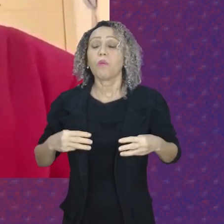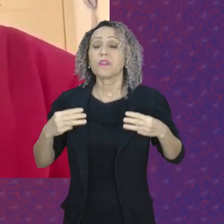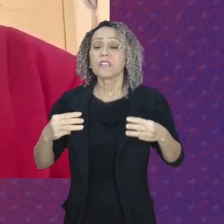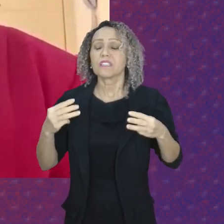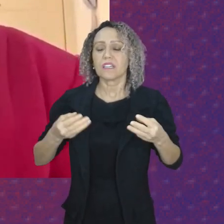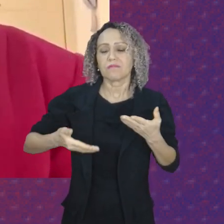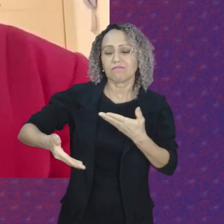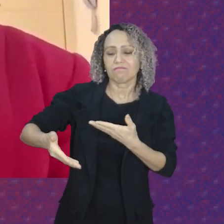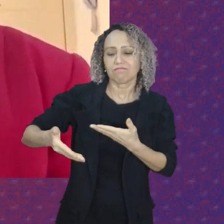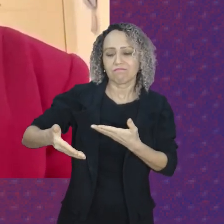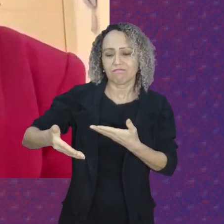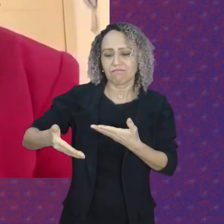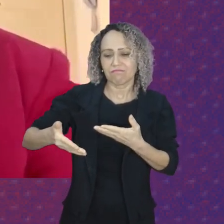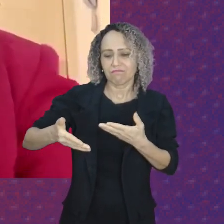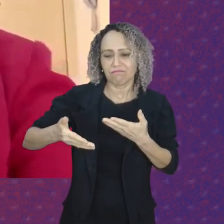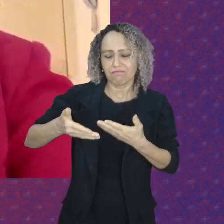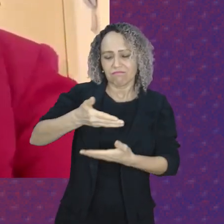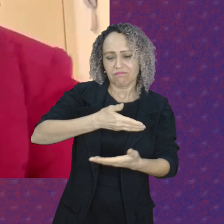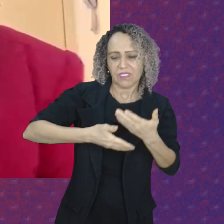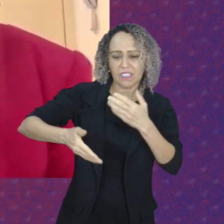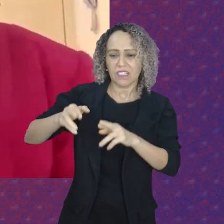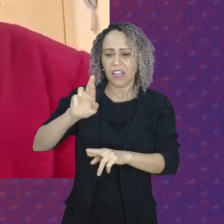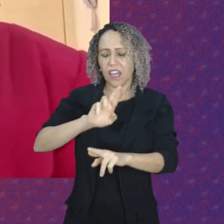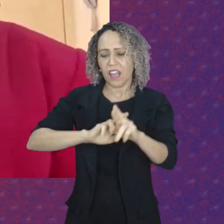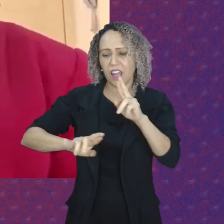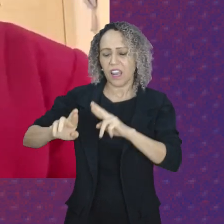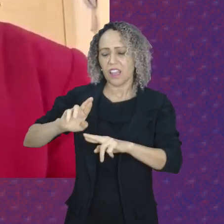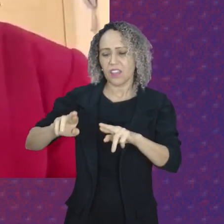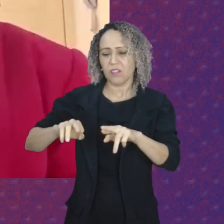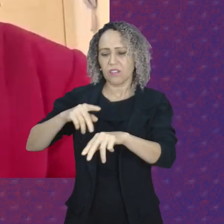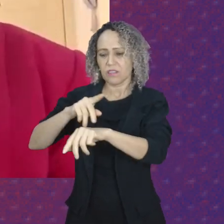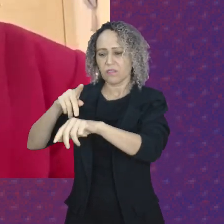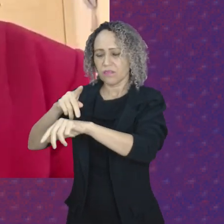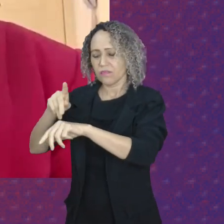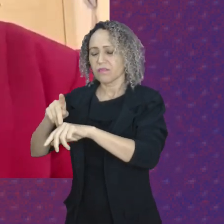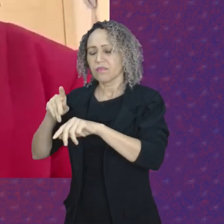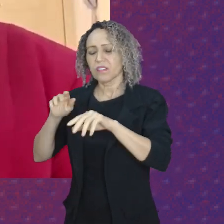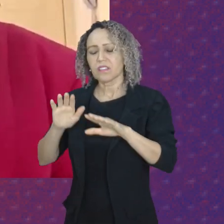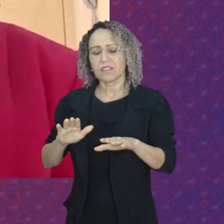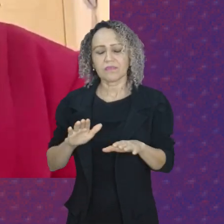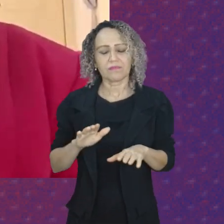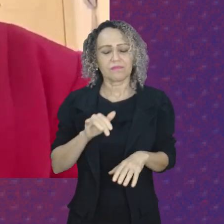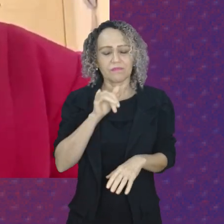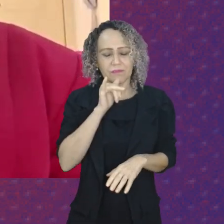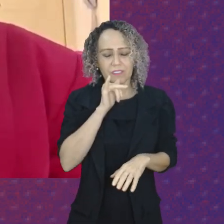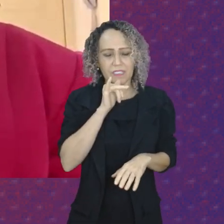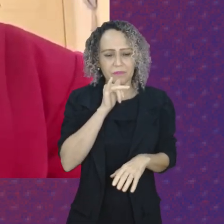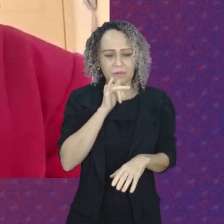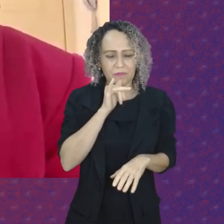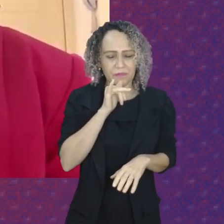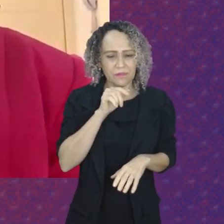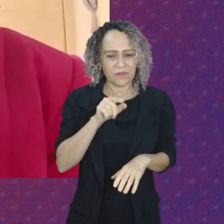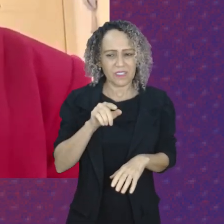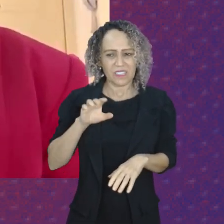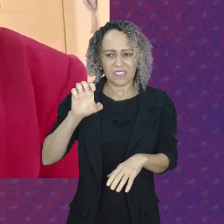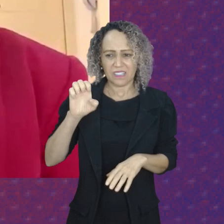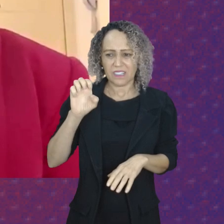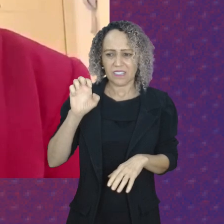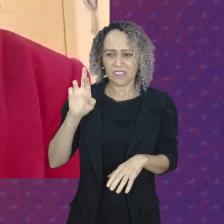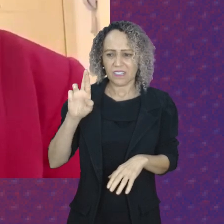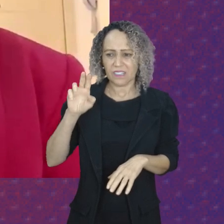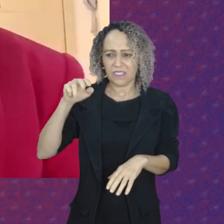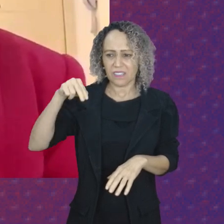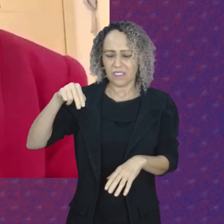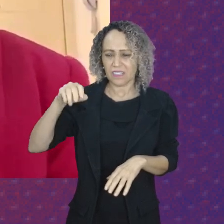Exteriores, quando chefiada por Ernesto Araújo, para que diplomatas interditassem